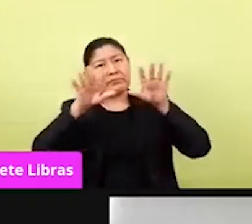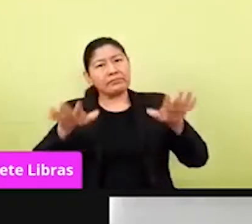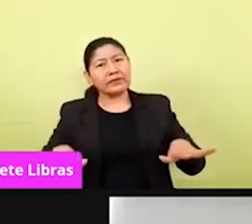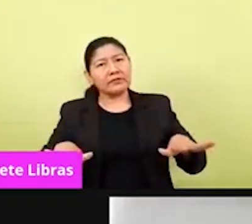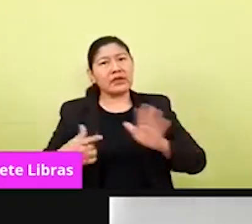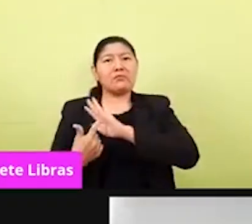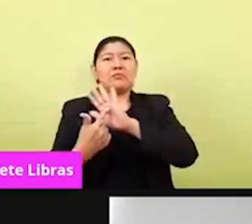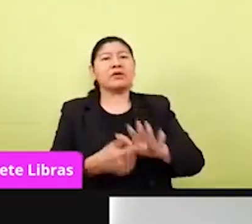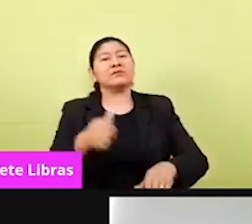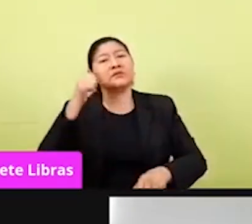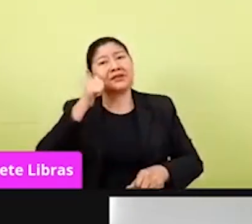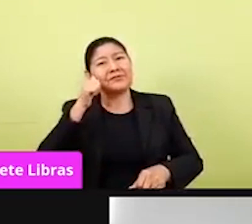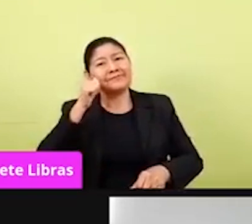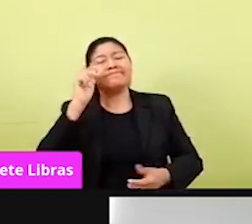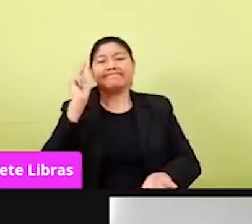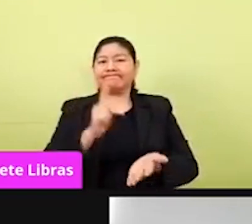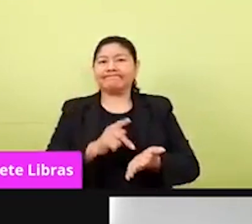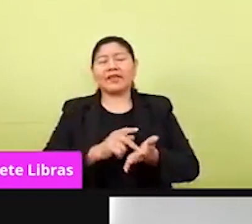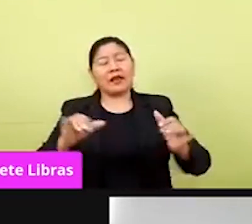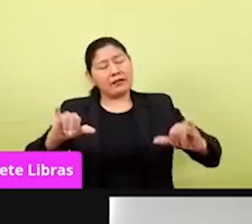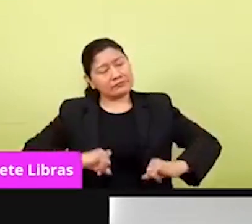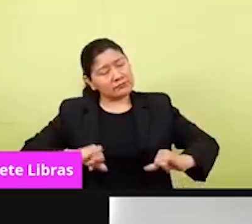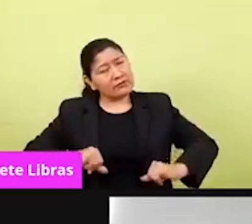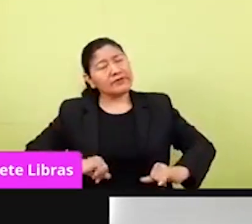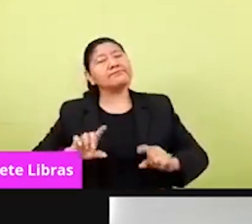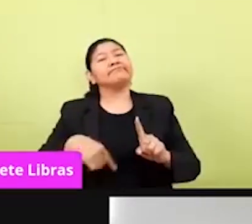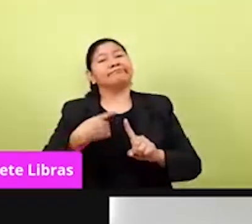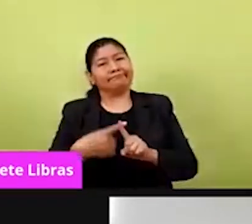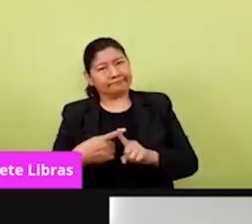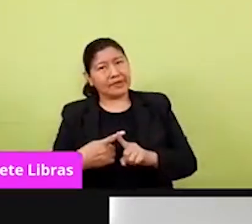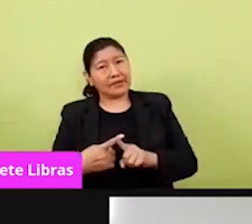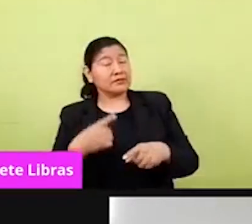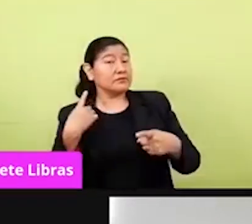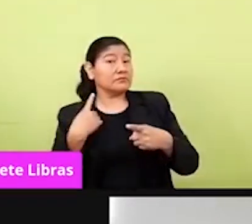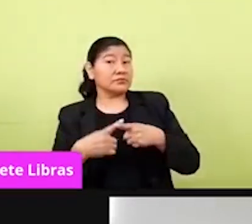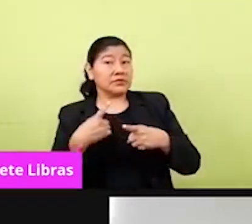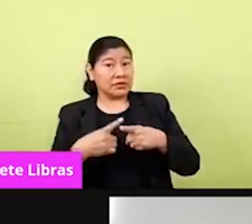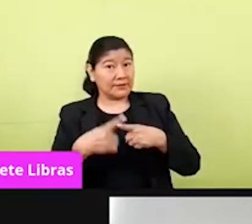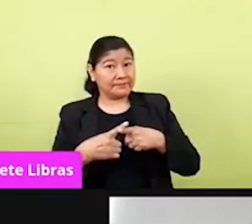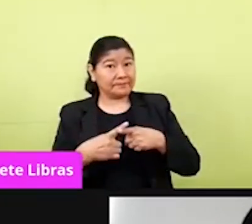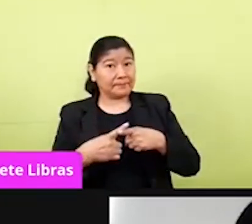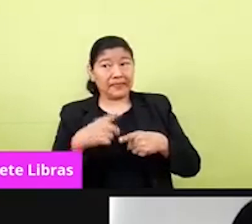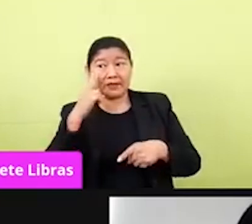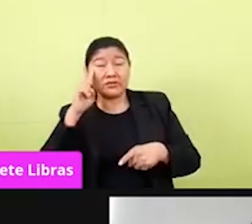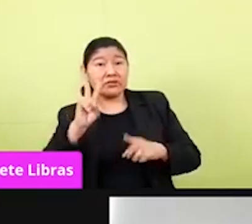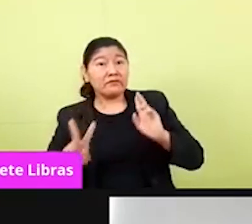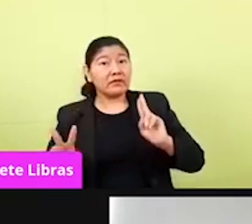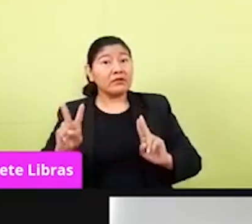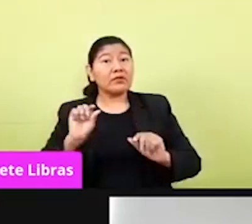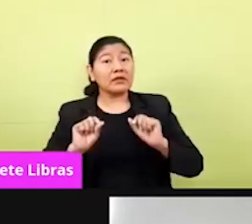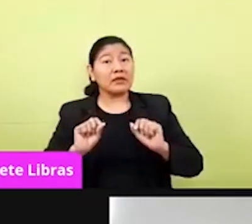vulneráveis, né? E aí, assim, eu falo que é uma matemática, né? As pessoas, logo no início da pandemia,